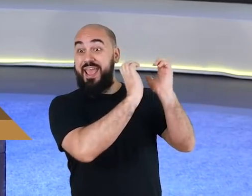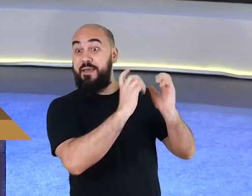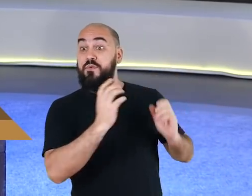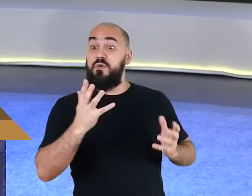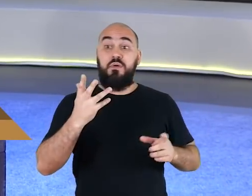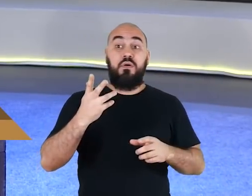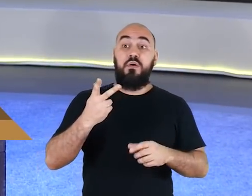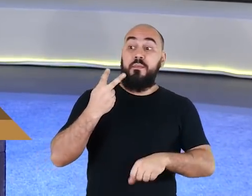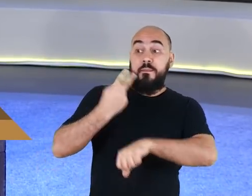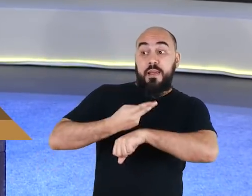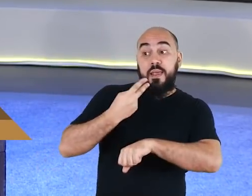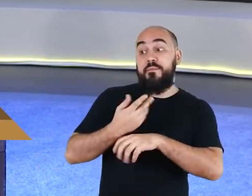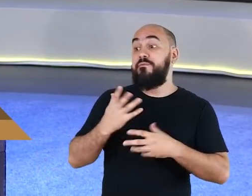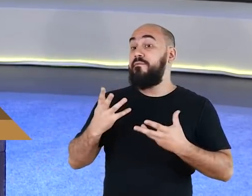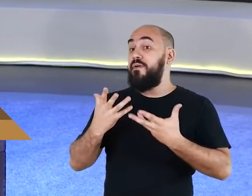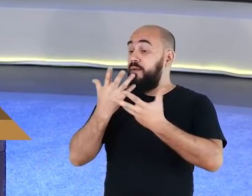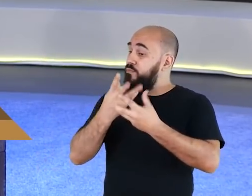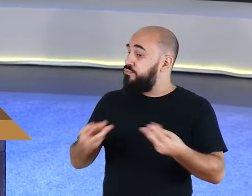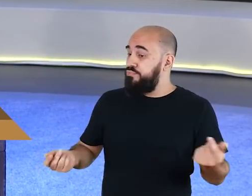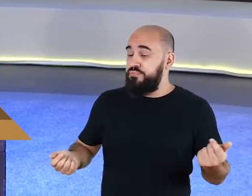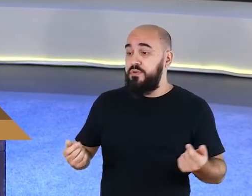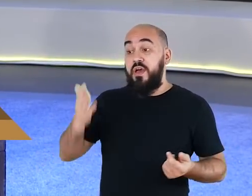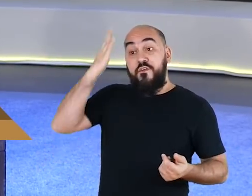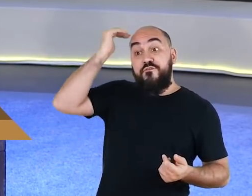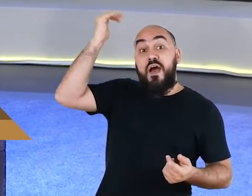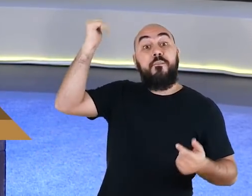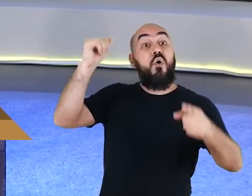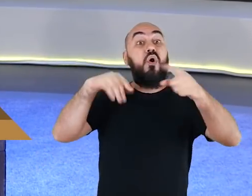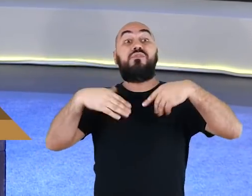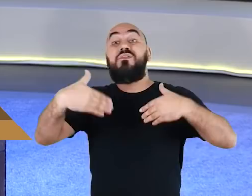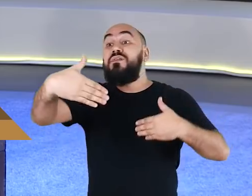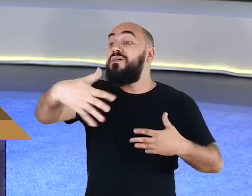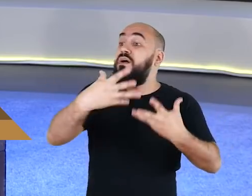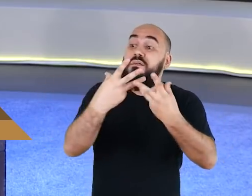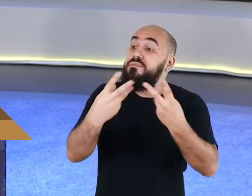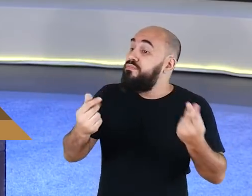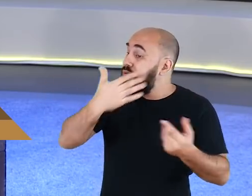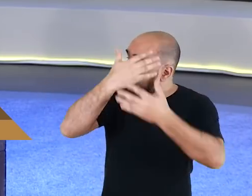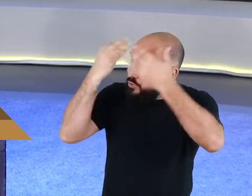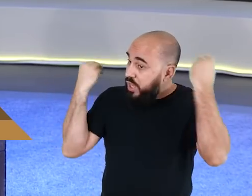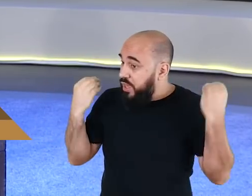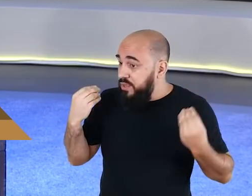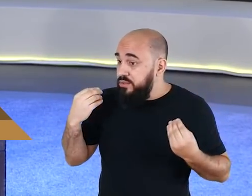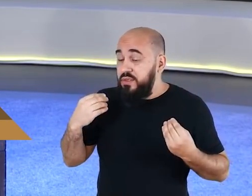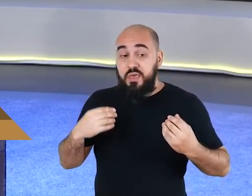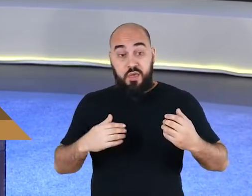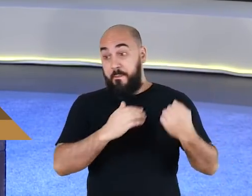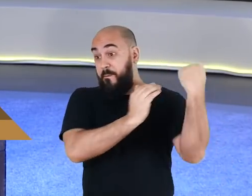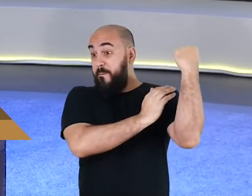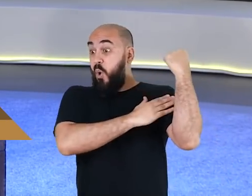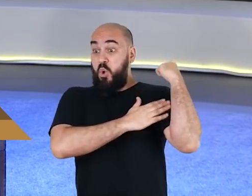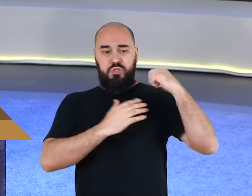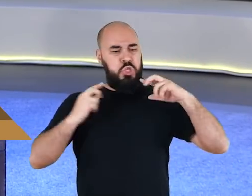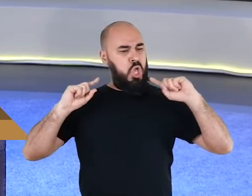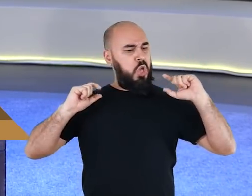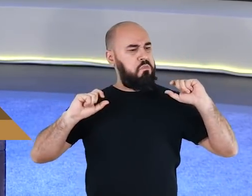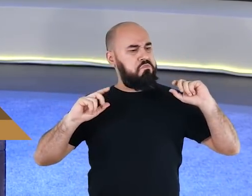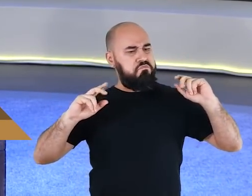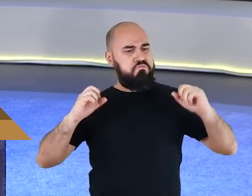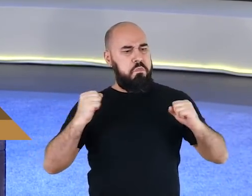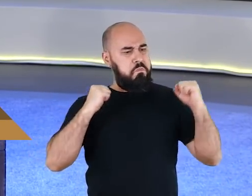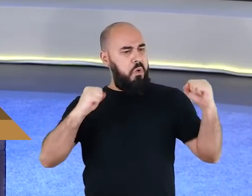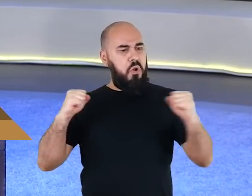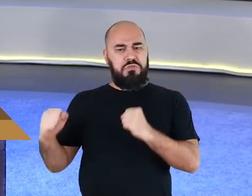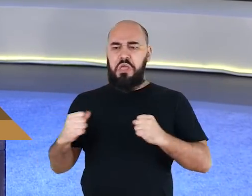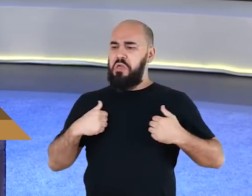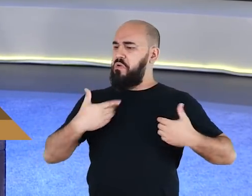passam, os famosos ficam esquecidos, os poderosos também caem no esquecimento, e até aquelas